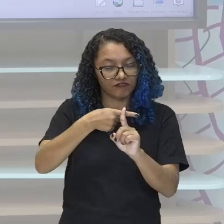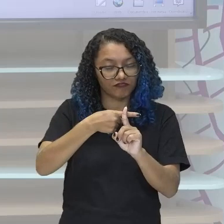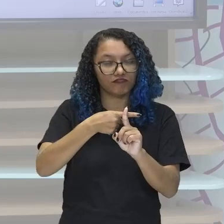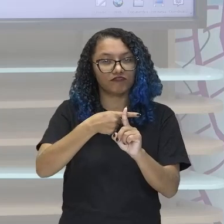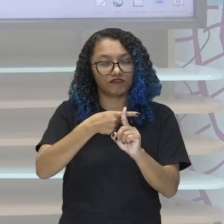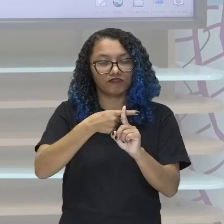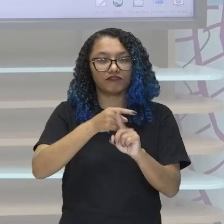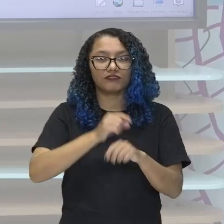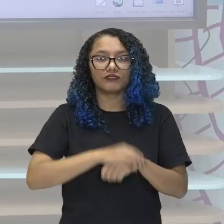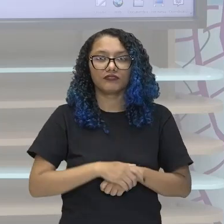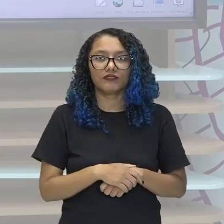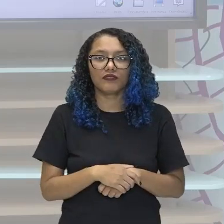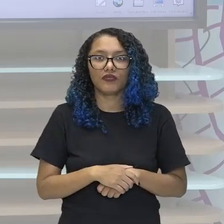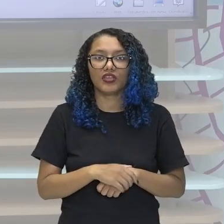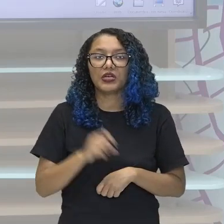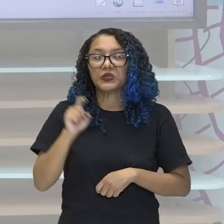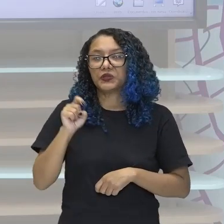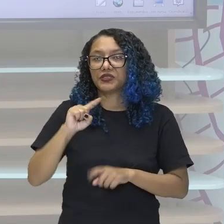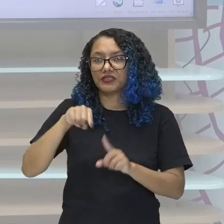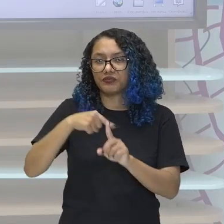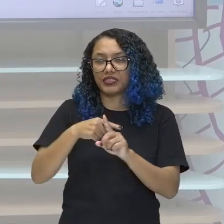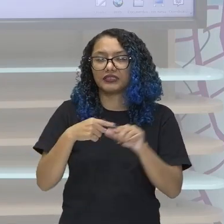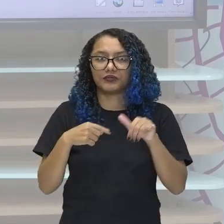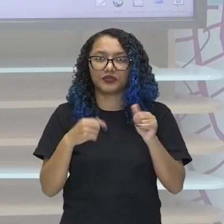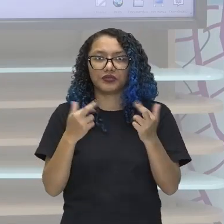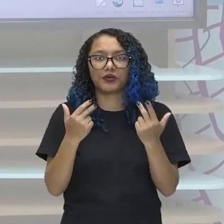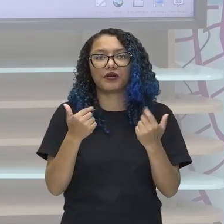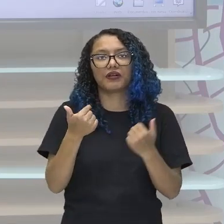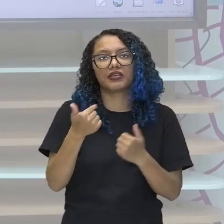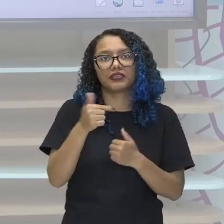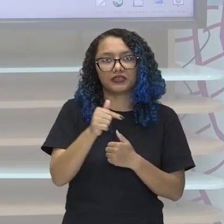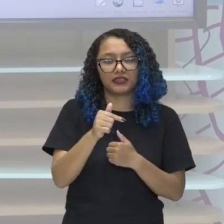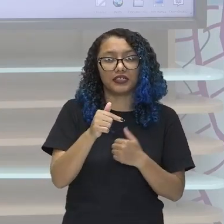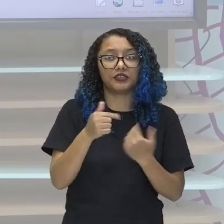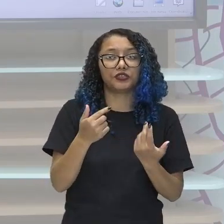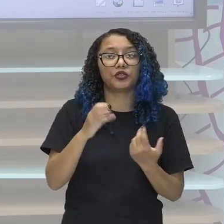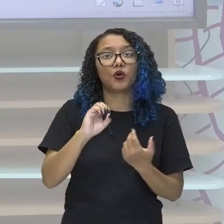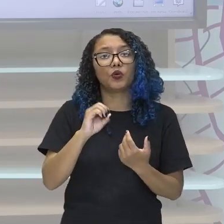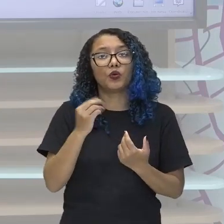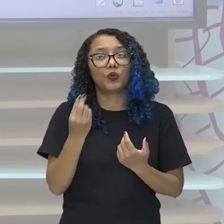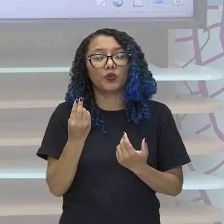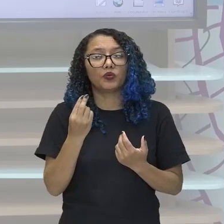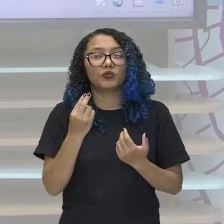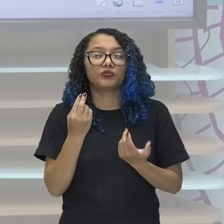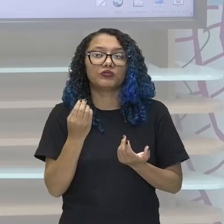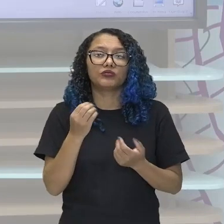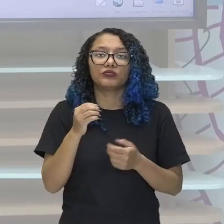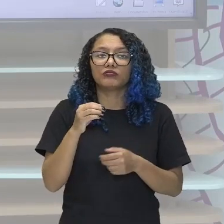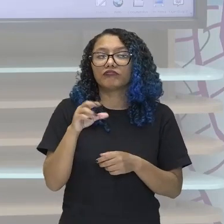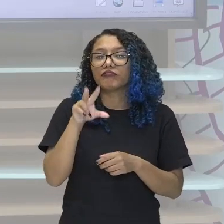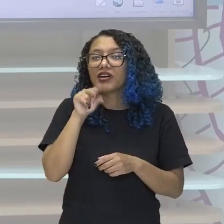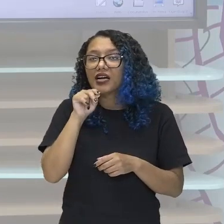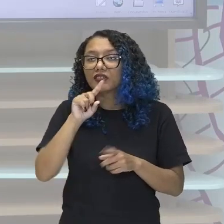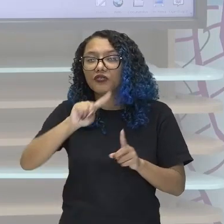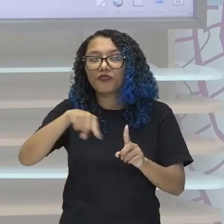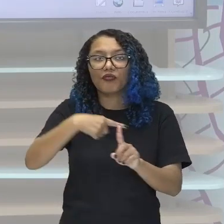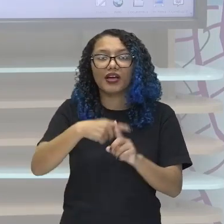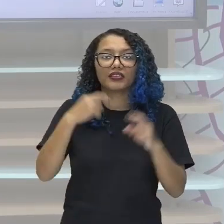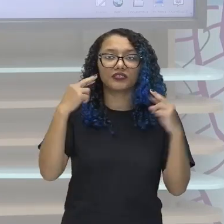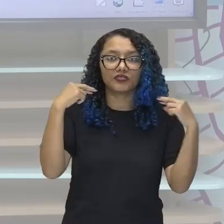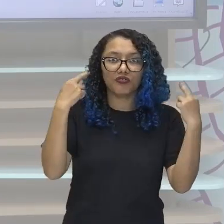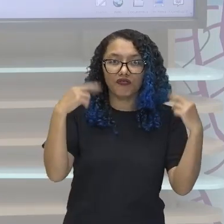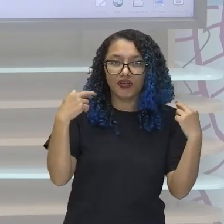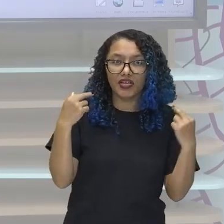seja, somando patos mais ovelhas é igual a 17 animais. E aí